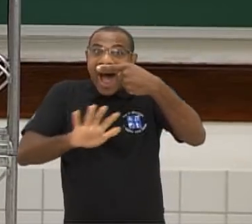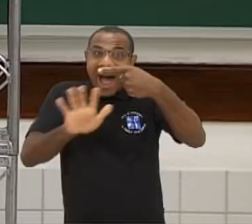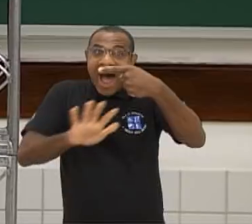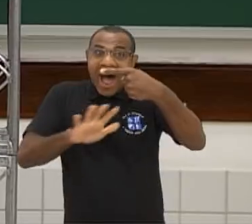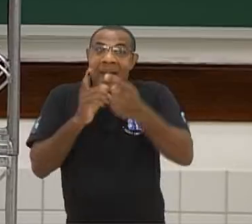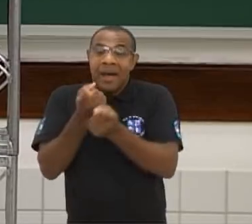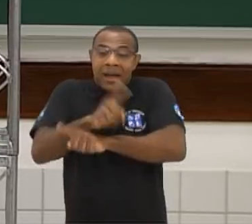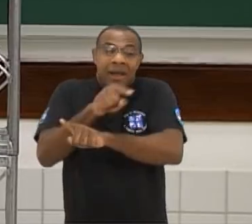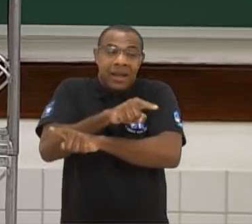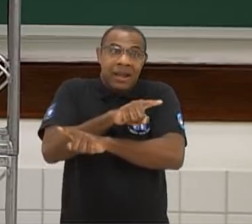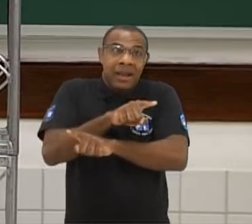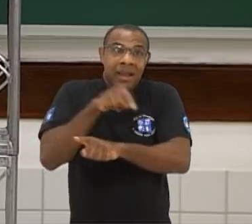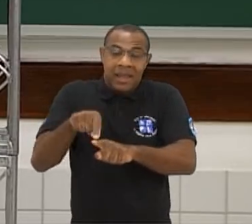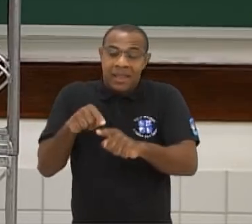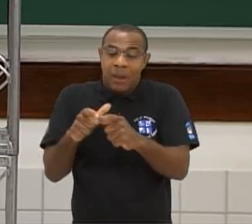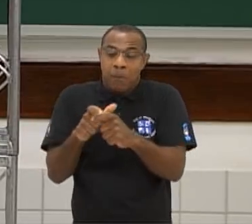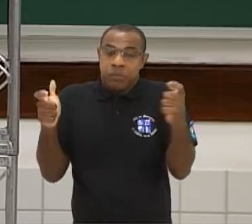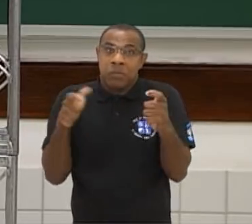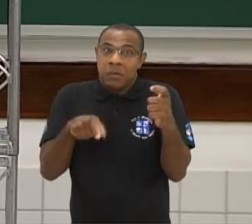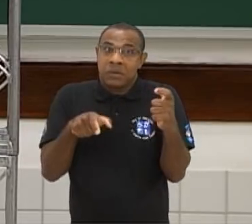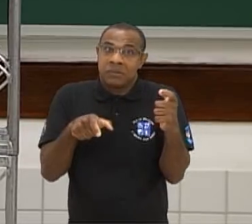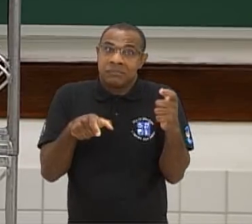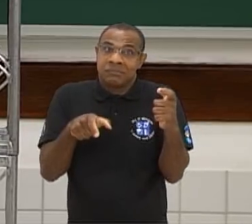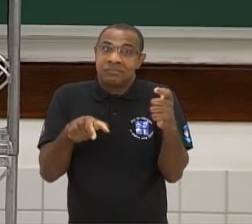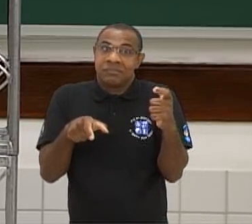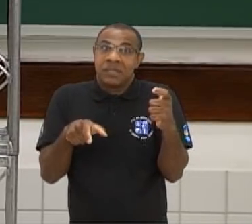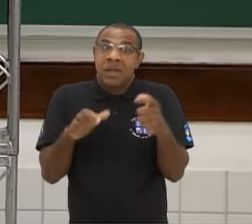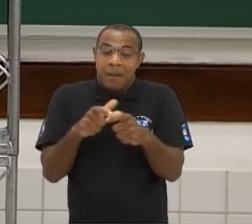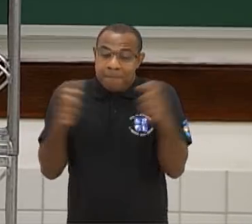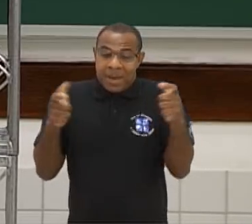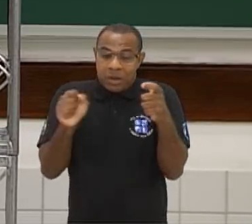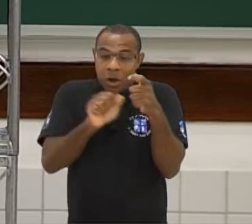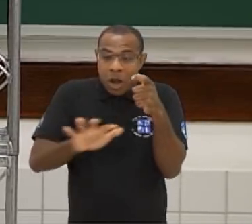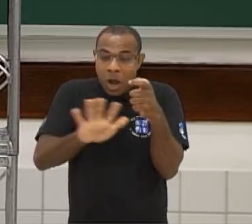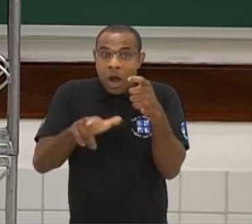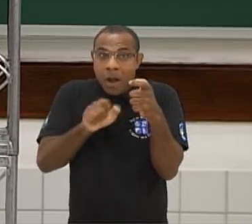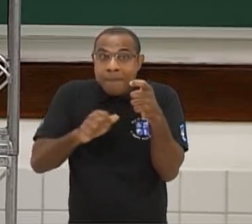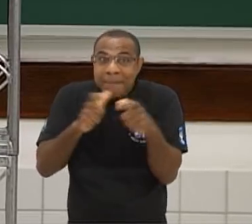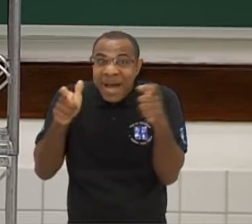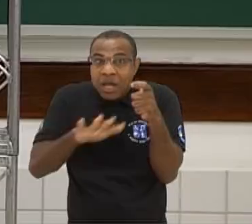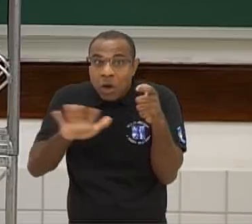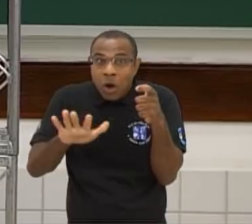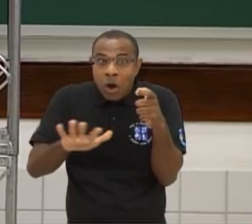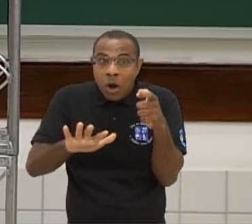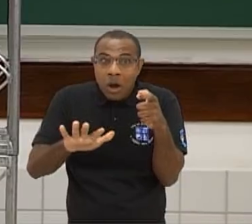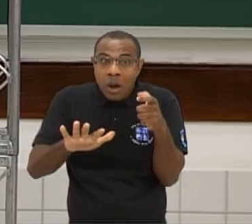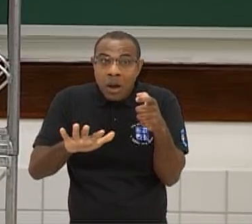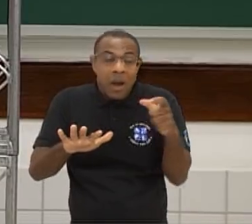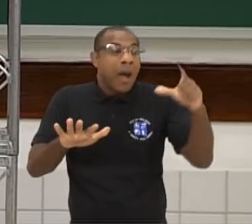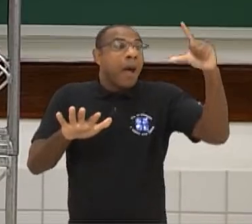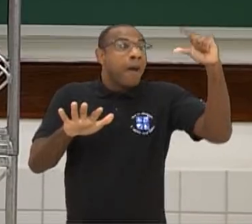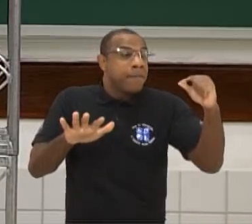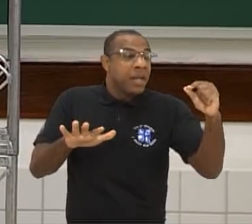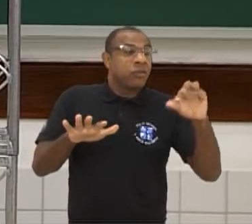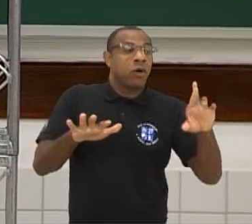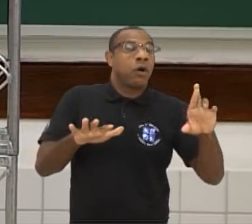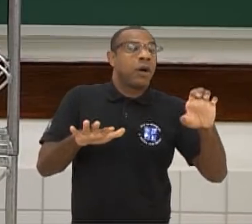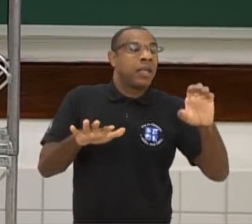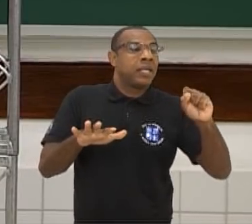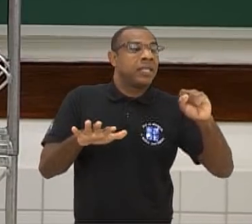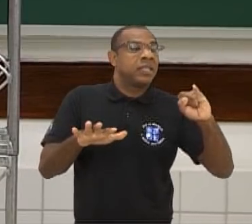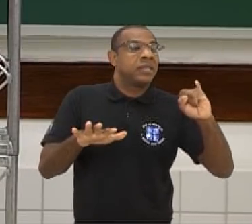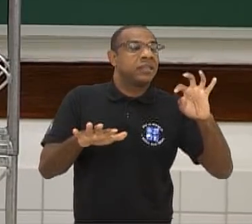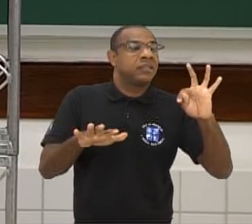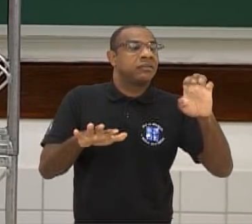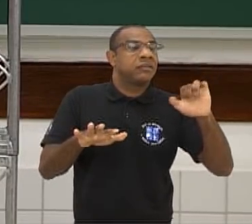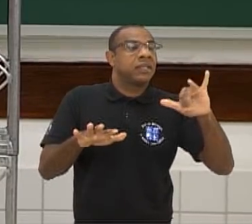inversamente proporcional à resistência elétrica. Então, quanto maior for a espessura, menor vai ser a resistência do